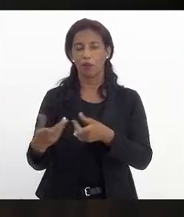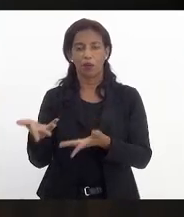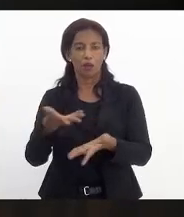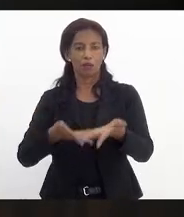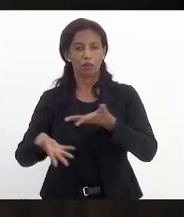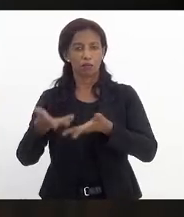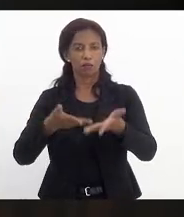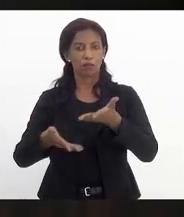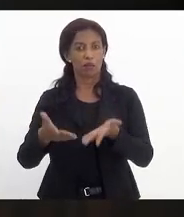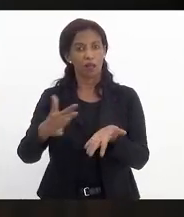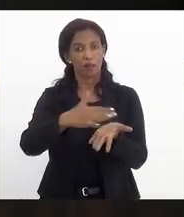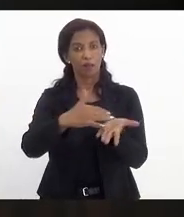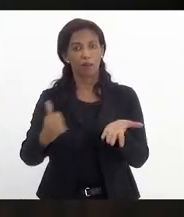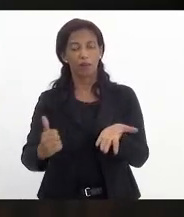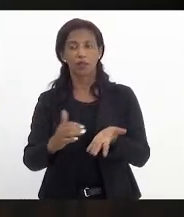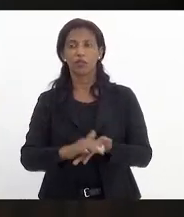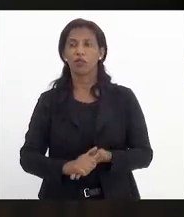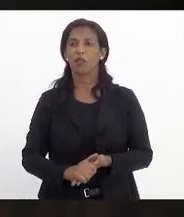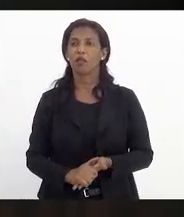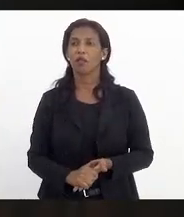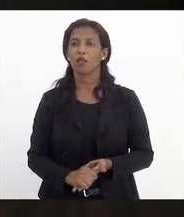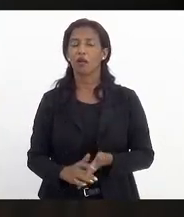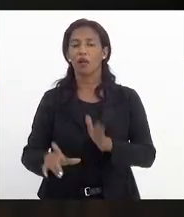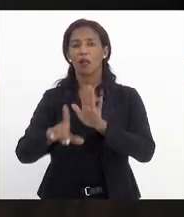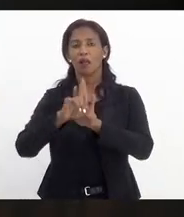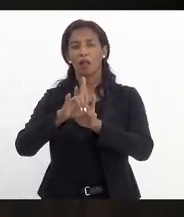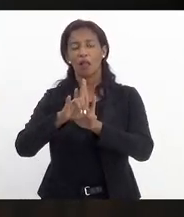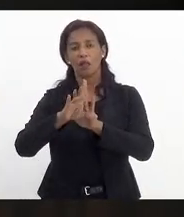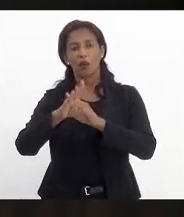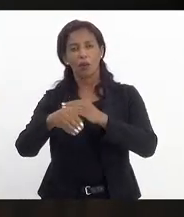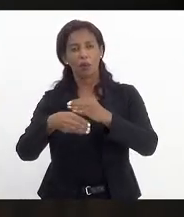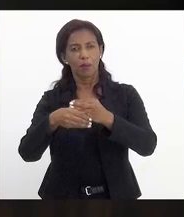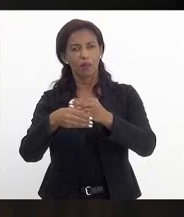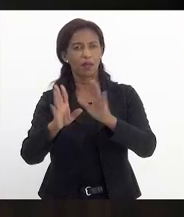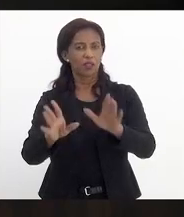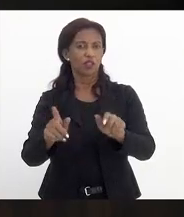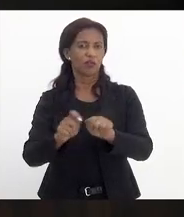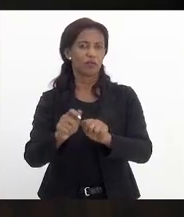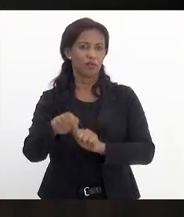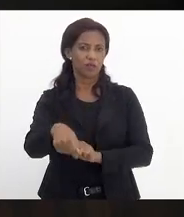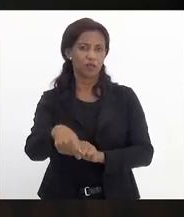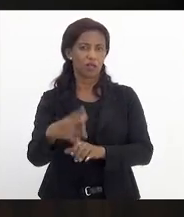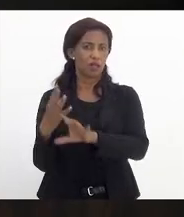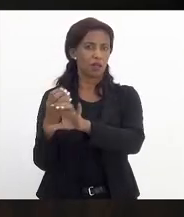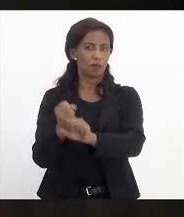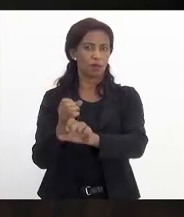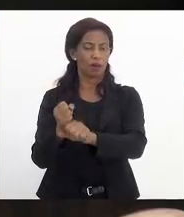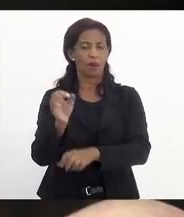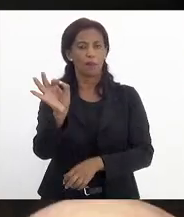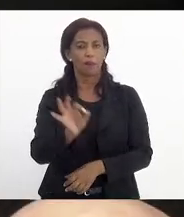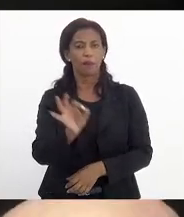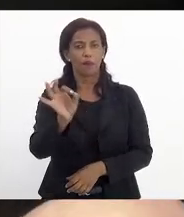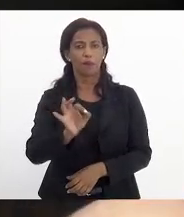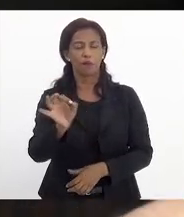aqui é para tirar aquela lei complementar que a gente fez aqui, que é para contabilizar o percentual dos